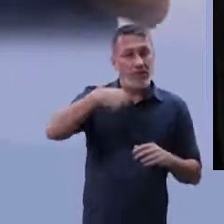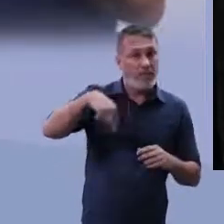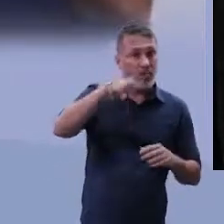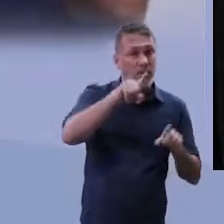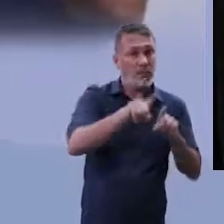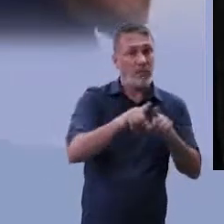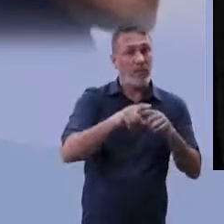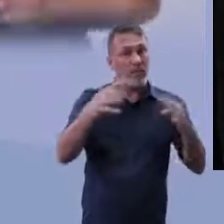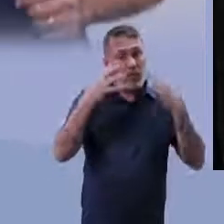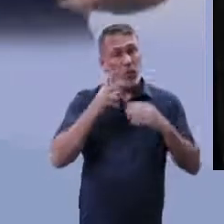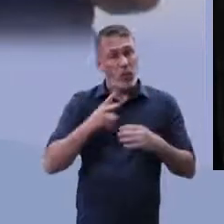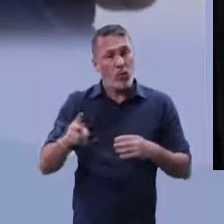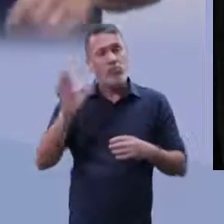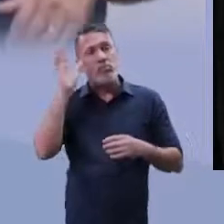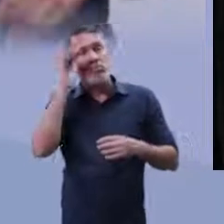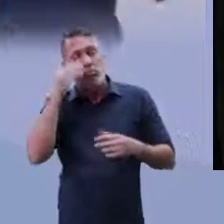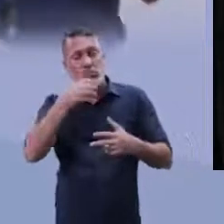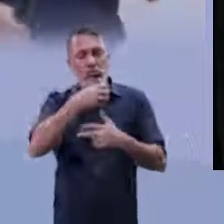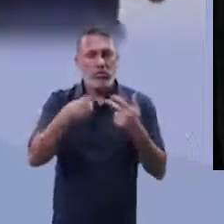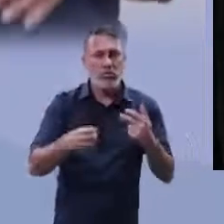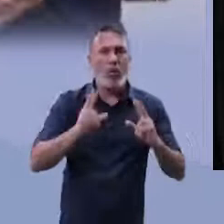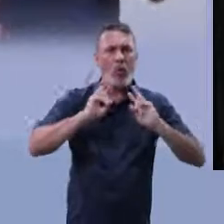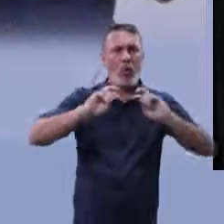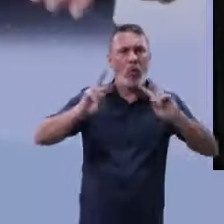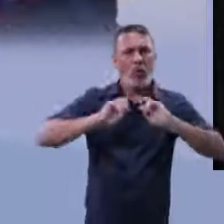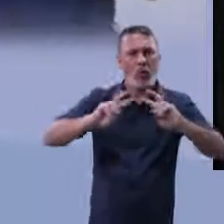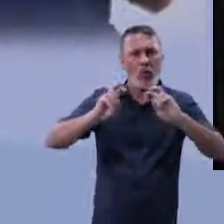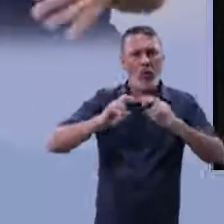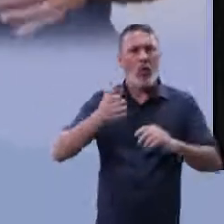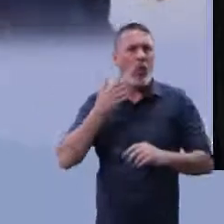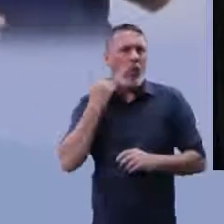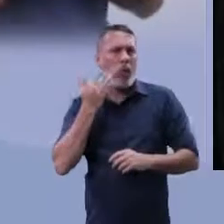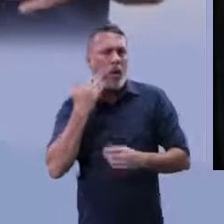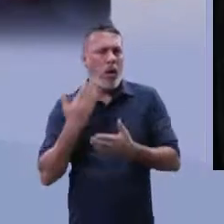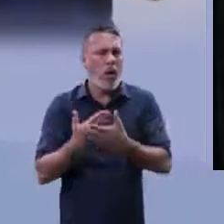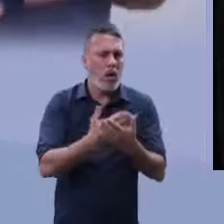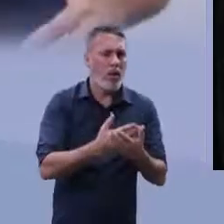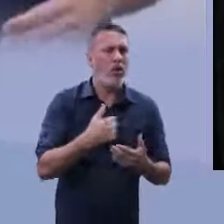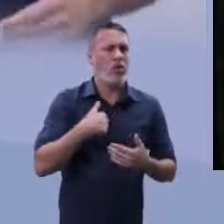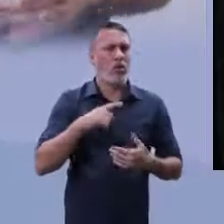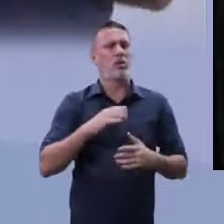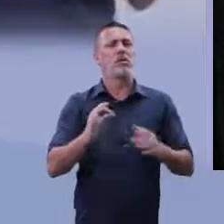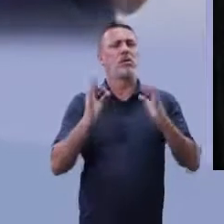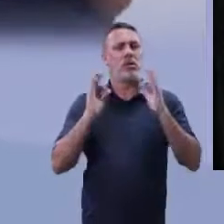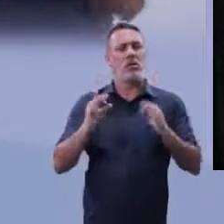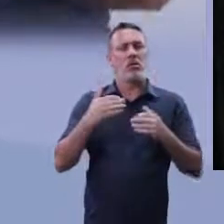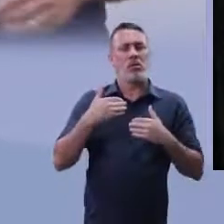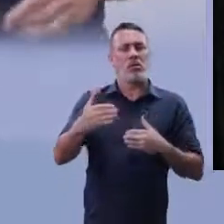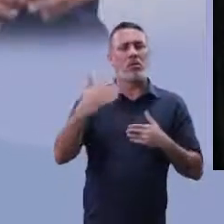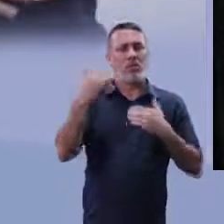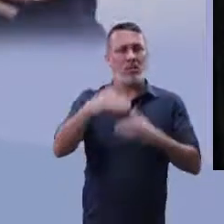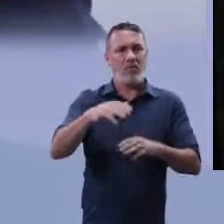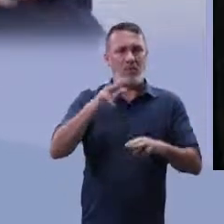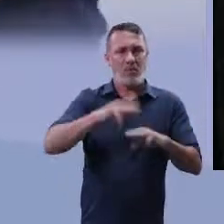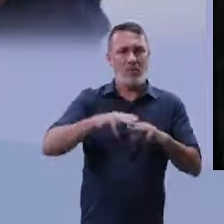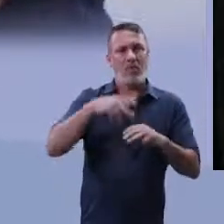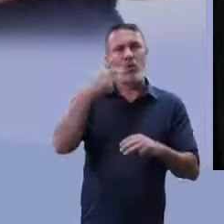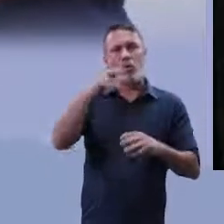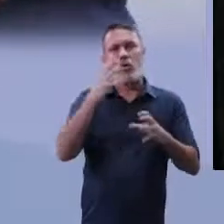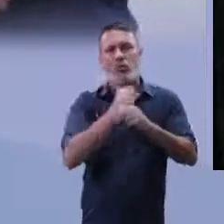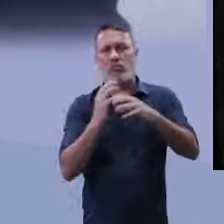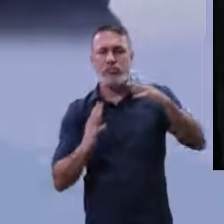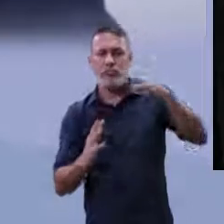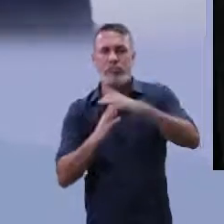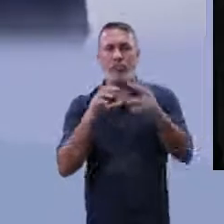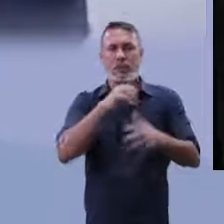bacana e desde já te convidando para estar com a gente aqui no canal, sempre pegando as nossas aulas aqui, que eu tenho certeza que a prova de